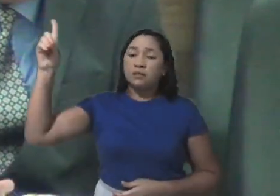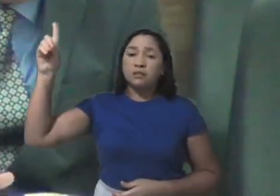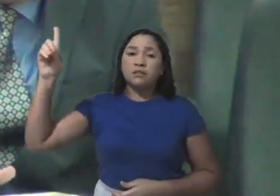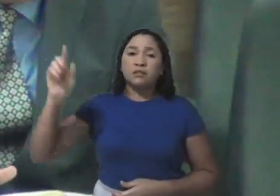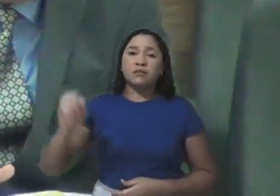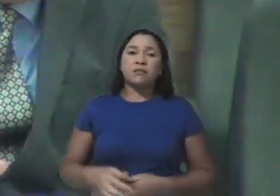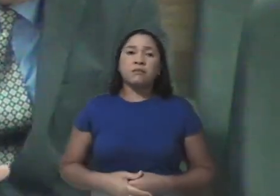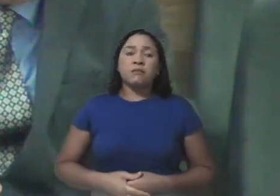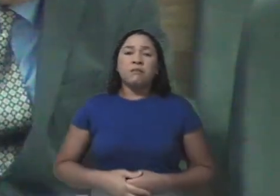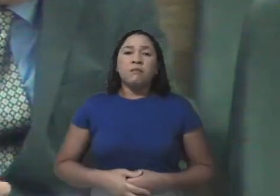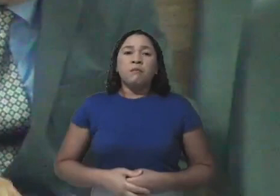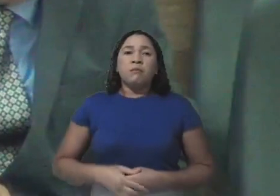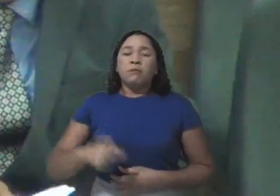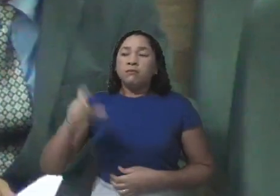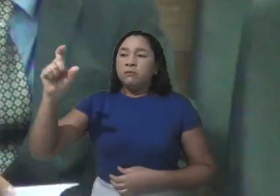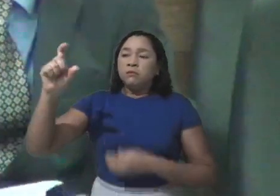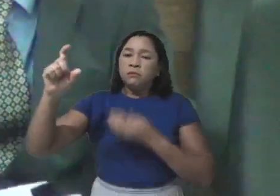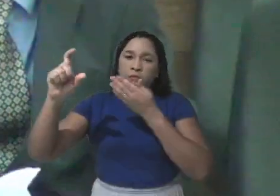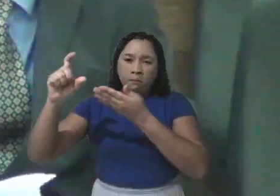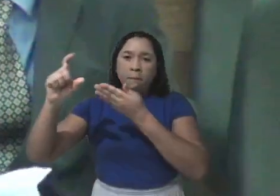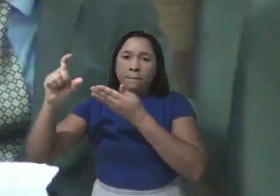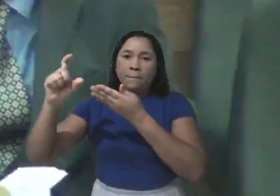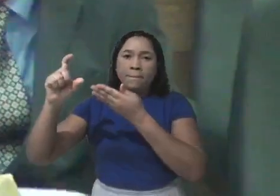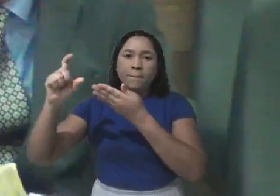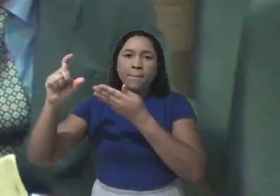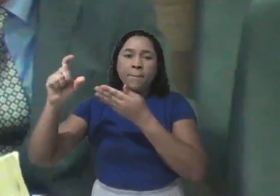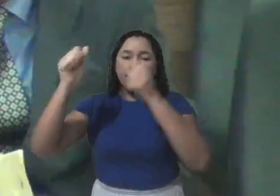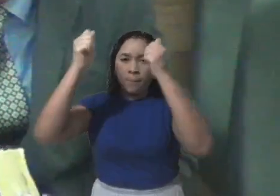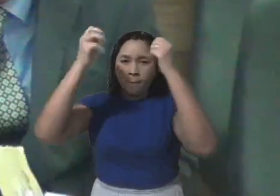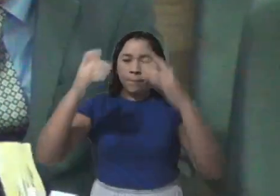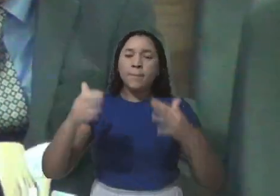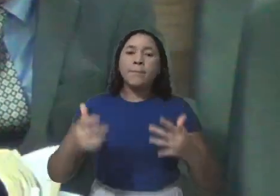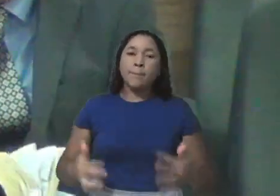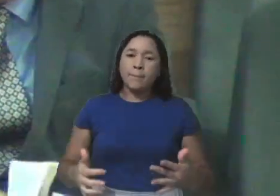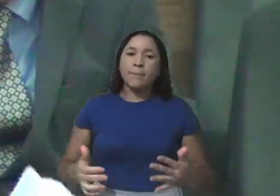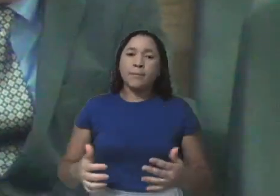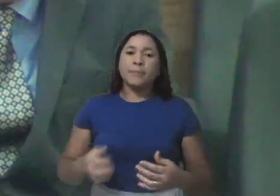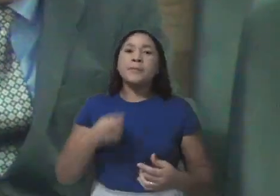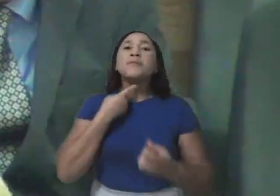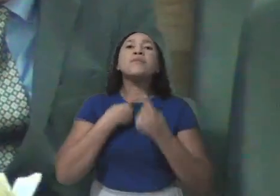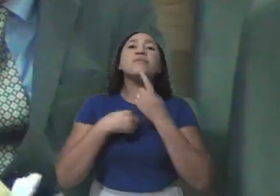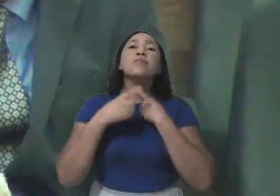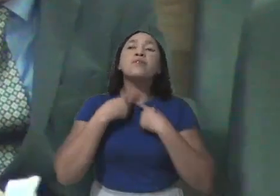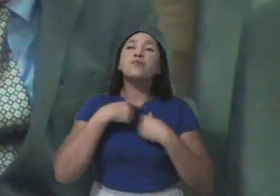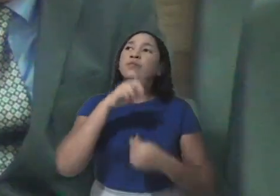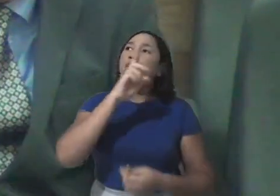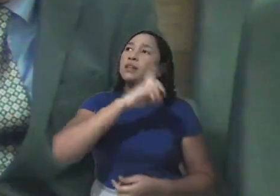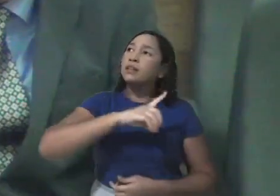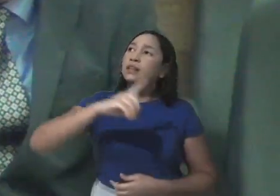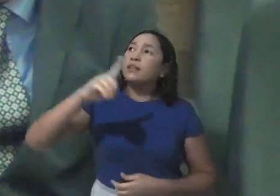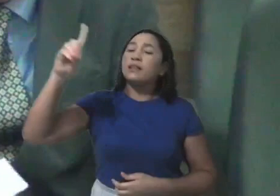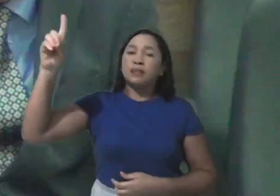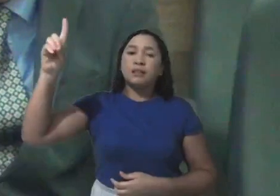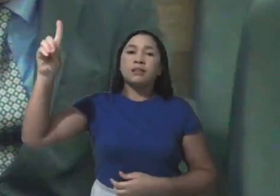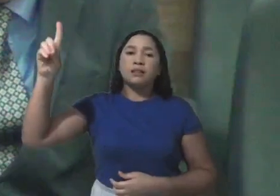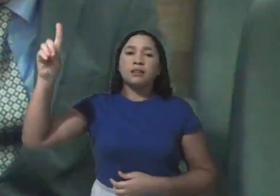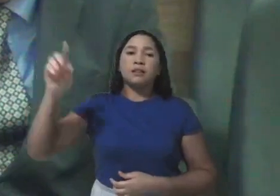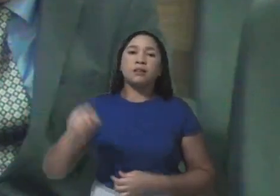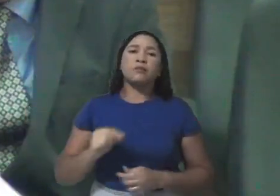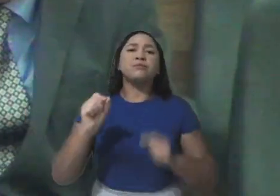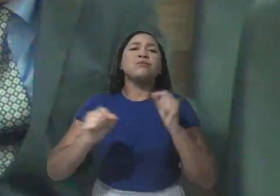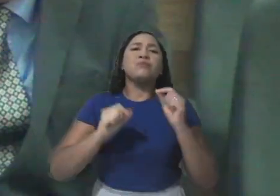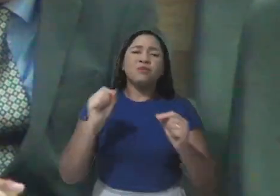diz, deste fato, desta narrativa, deste personagem, a vontade de Deus é que eu não faça